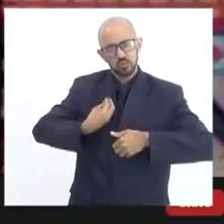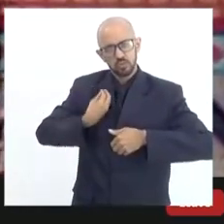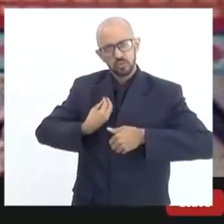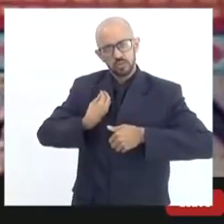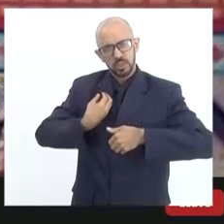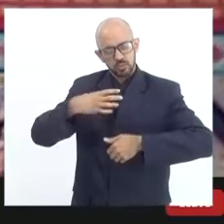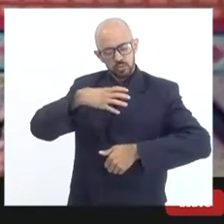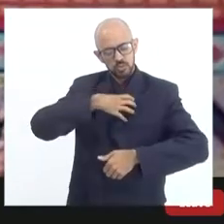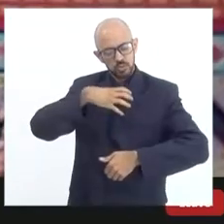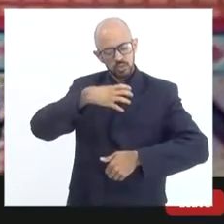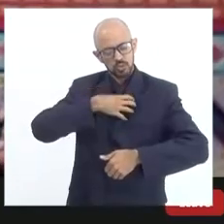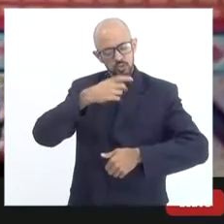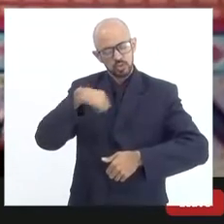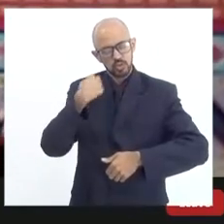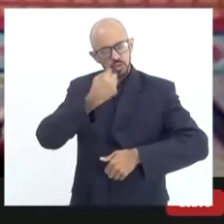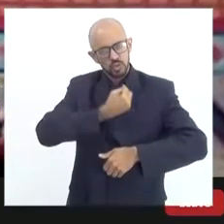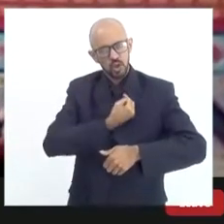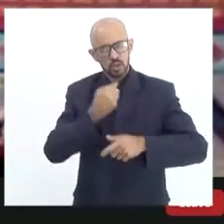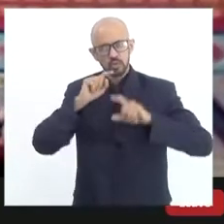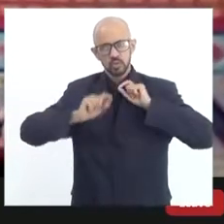que nós